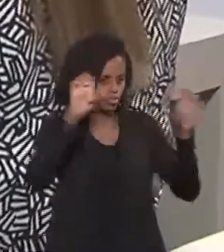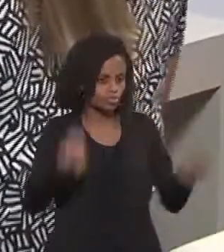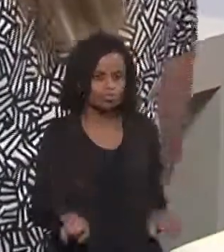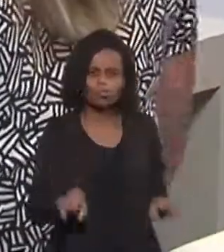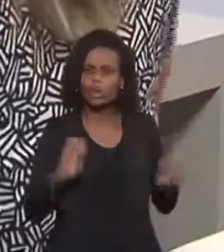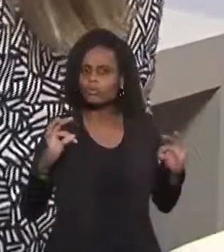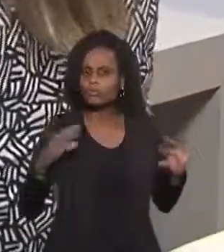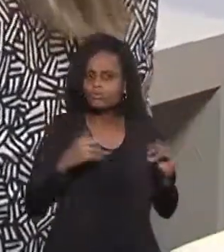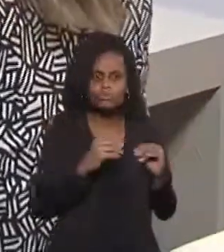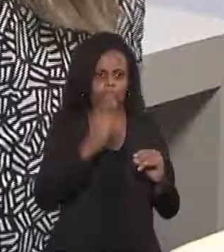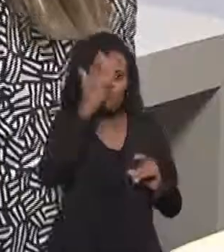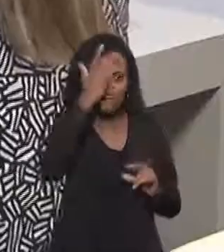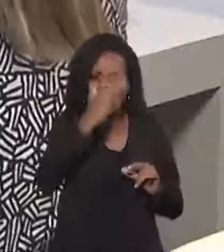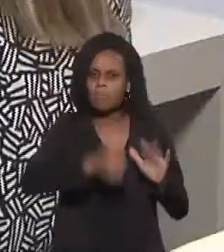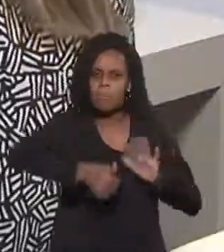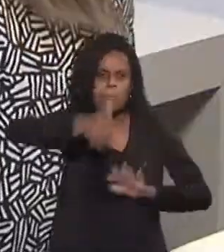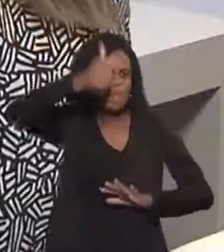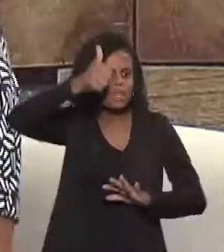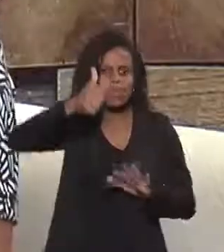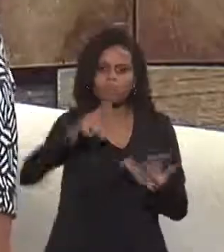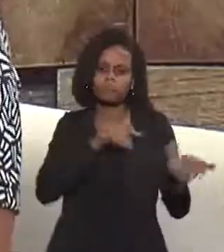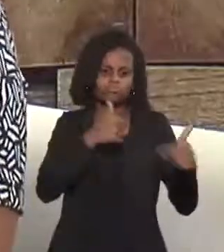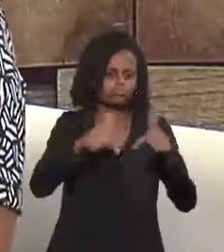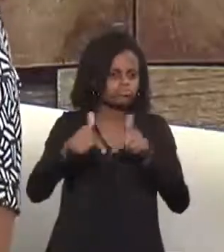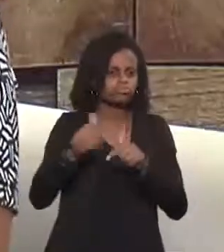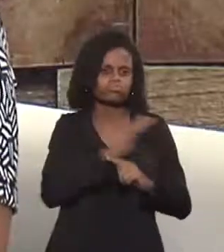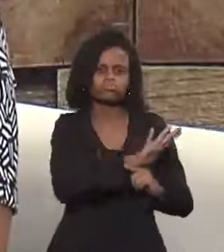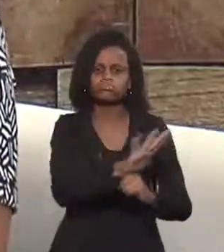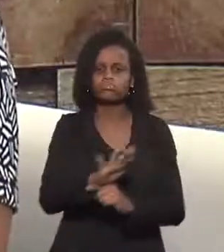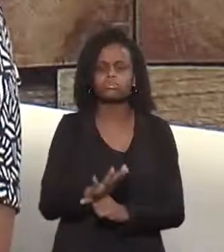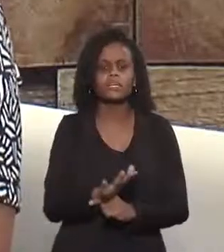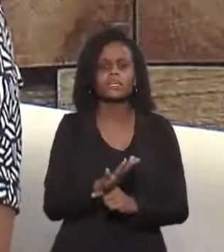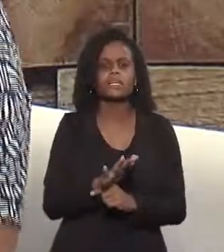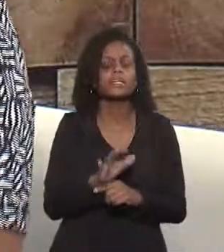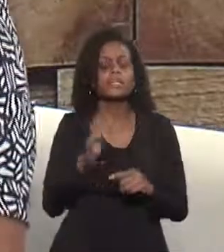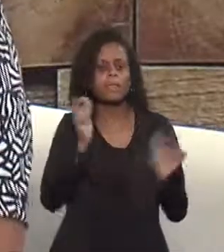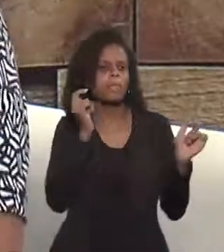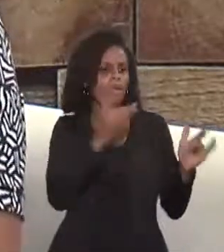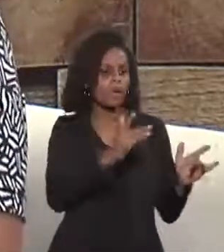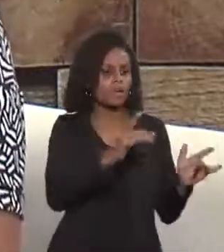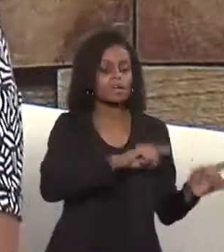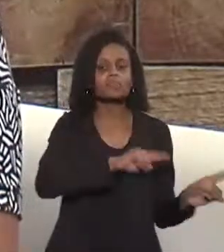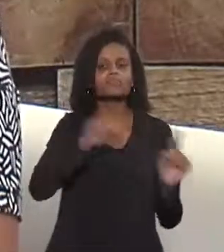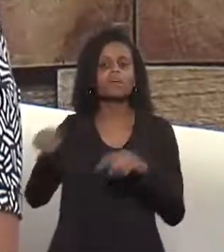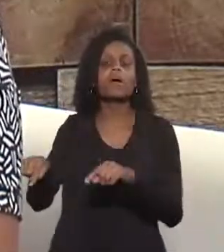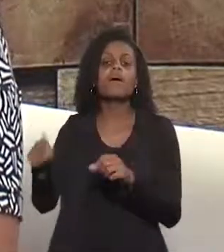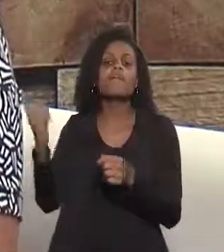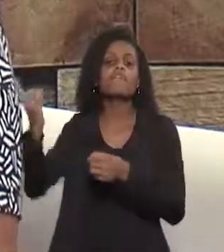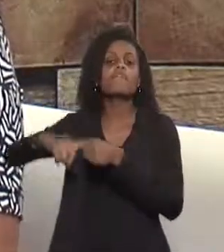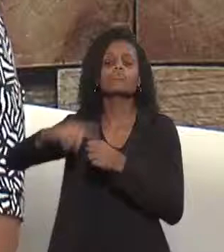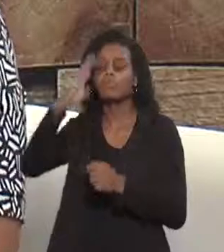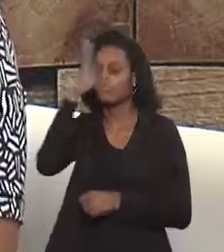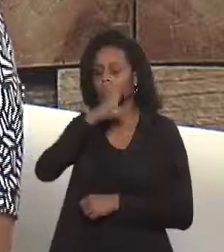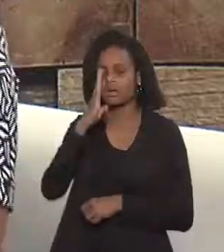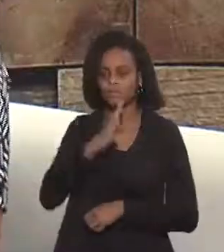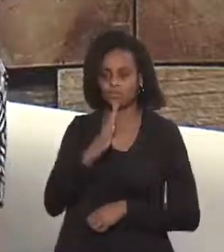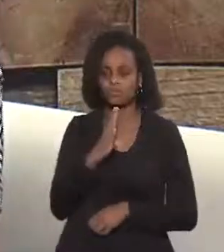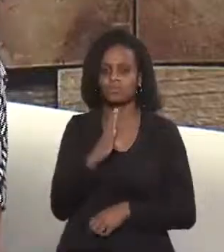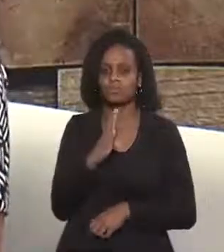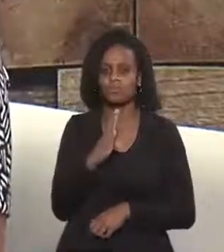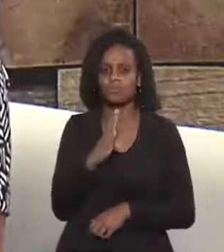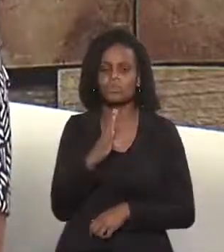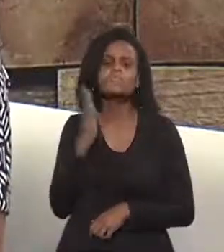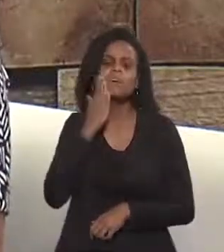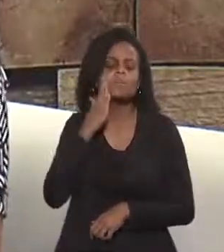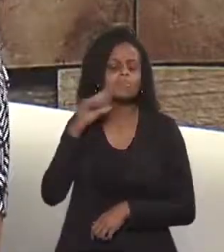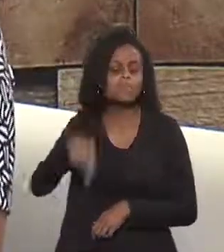com tudo à mão, né, de melhor para executar o seu trabalho e decidir voltar para o Brasil, mesmo